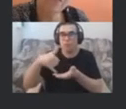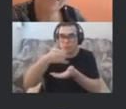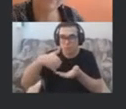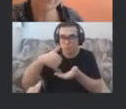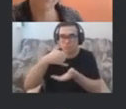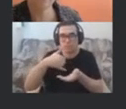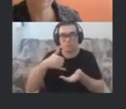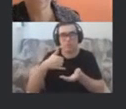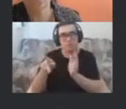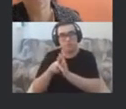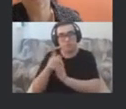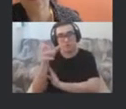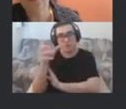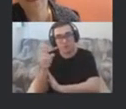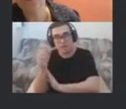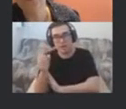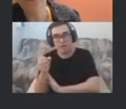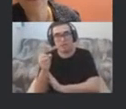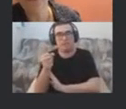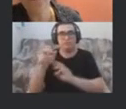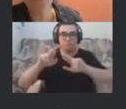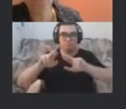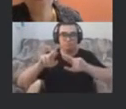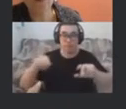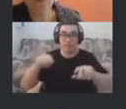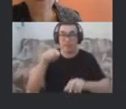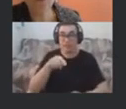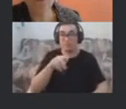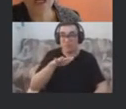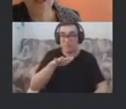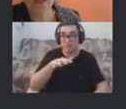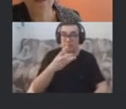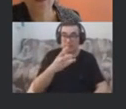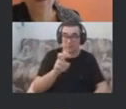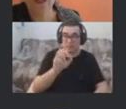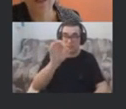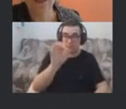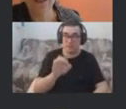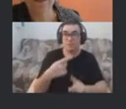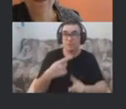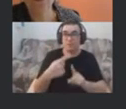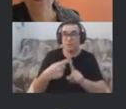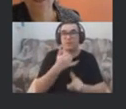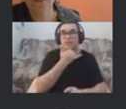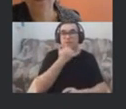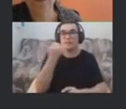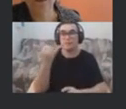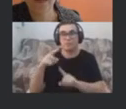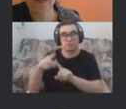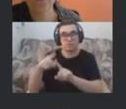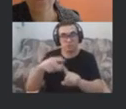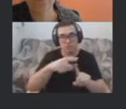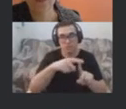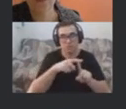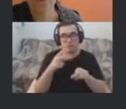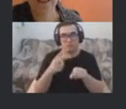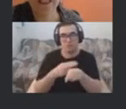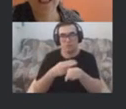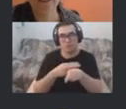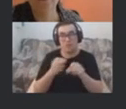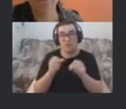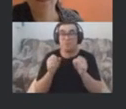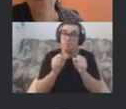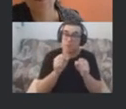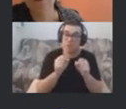é aproximadamente 35%, porque depende do tipo do chocolate. Pode ser chocolate branco, chocolate meio amargo, chocolate